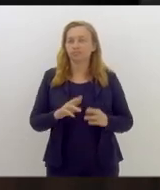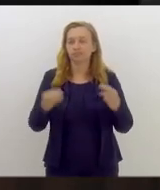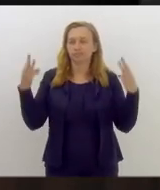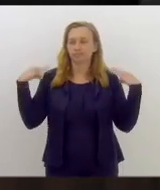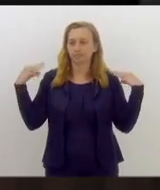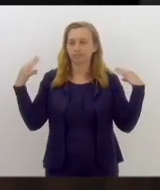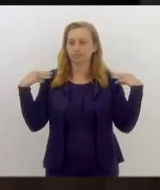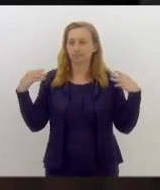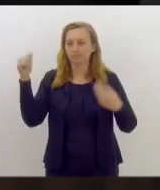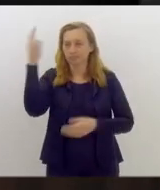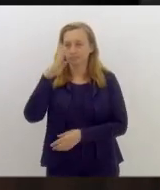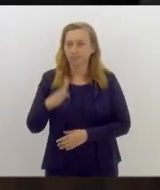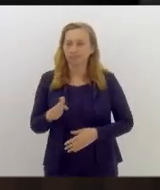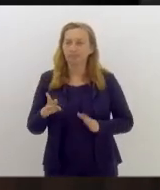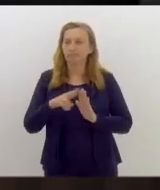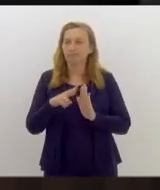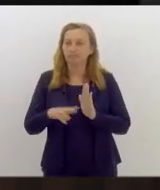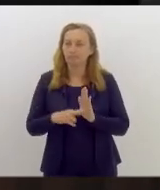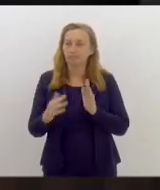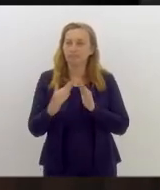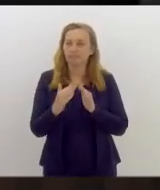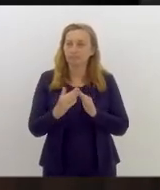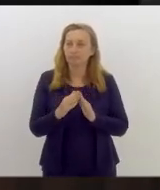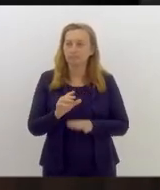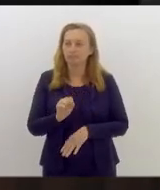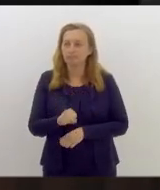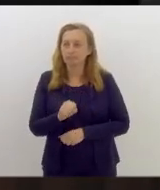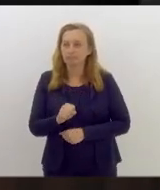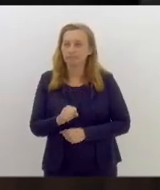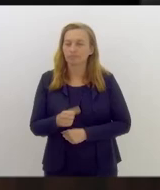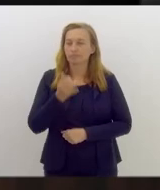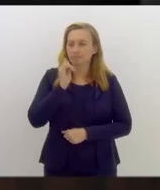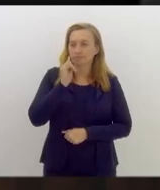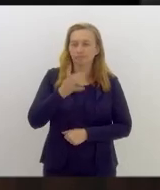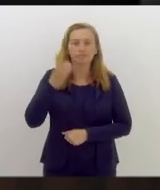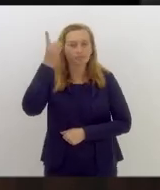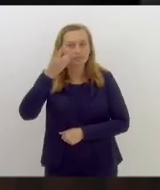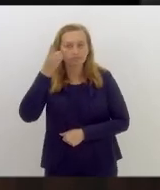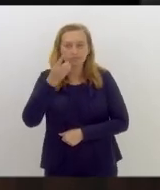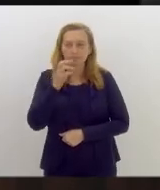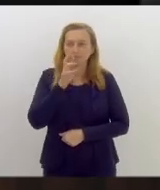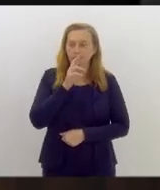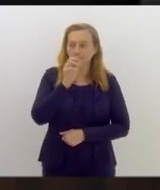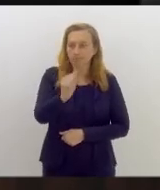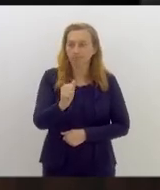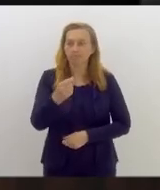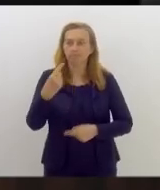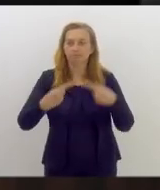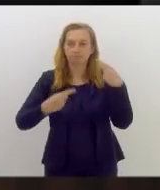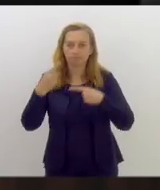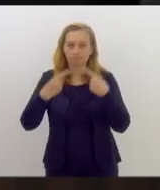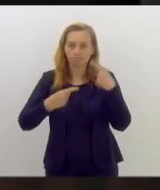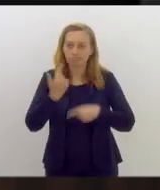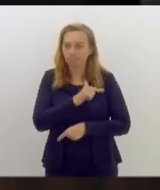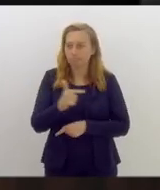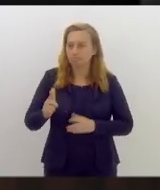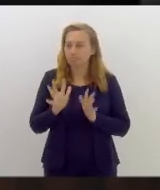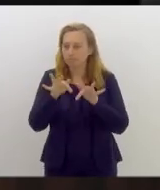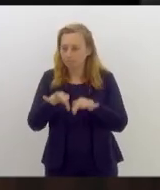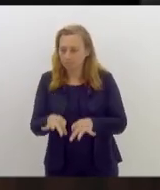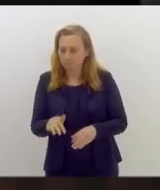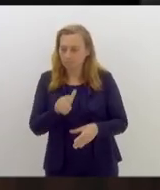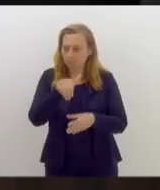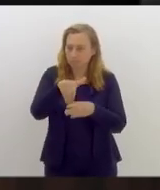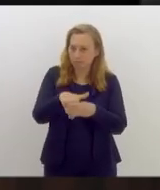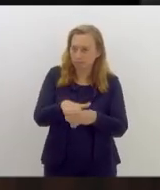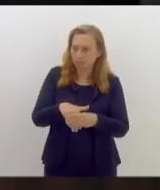Brasil. Parecer da Comissão de Normas Internas e Proporções Externas, favorável, relator, deputado Rodrigo Amorim. Em discussão, não havendo quem queira discutir, encerrada